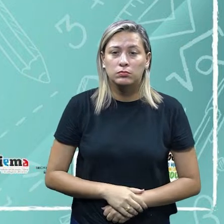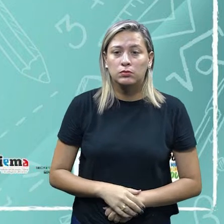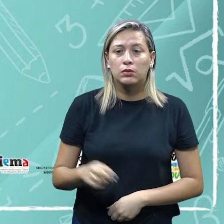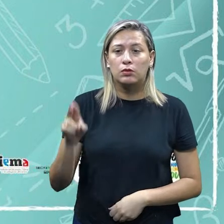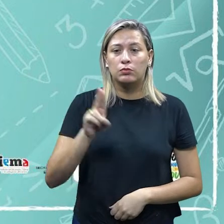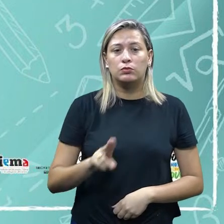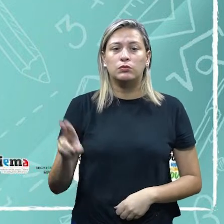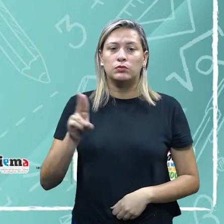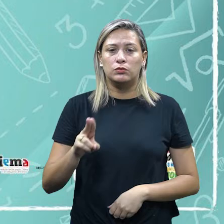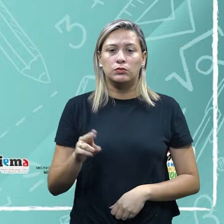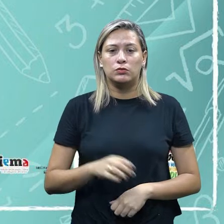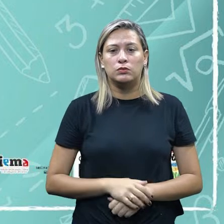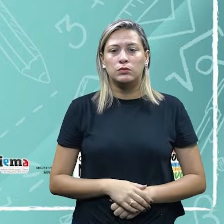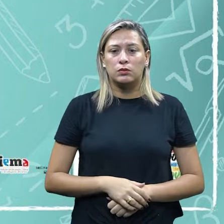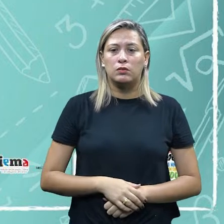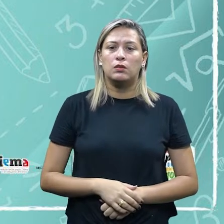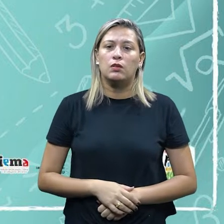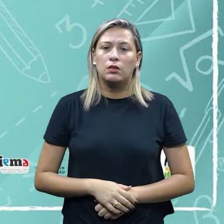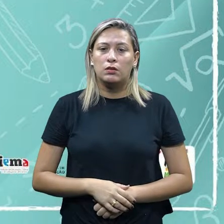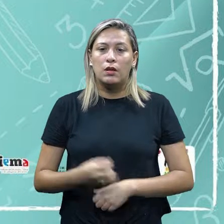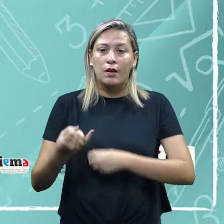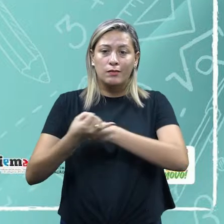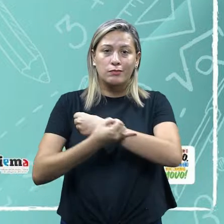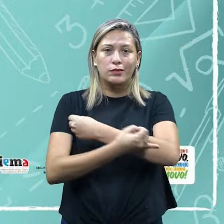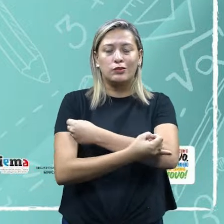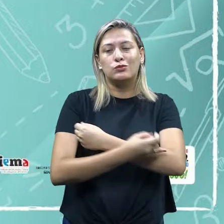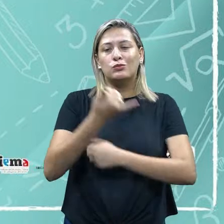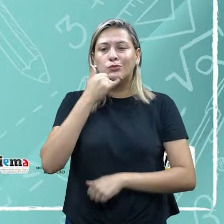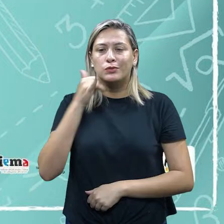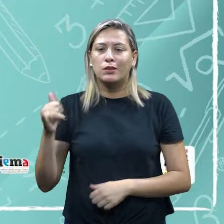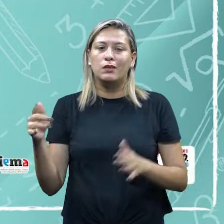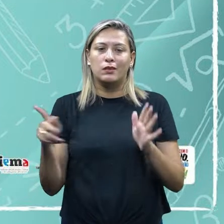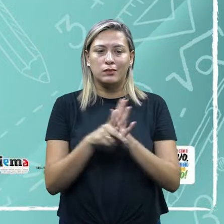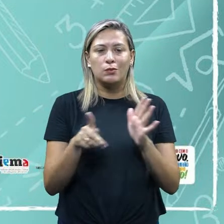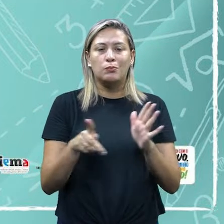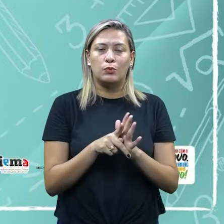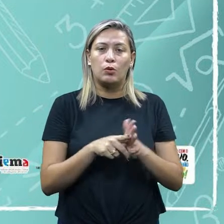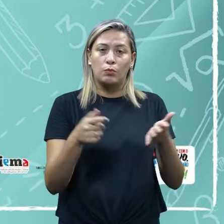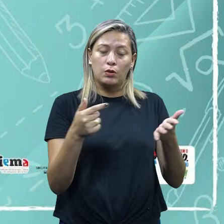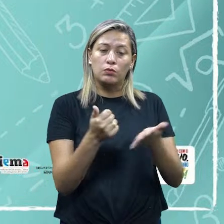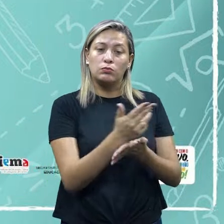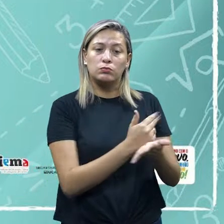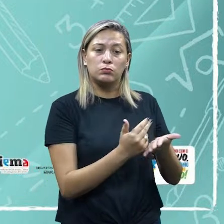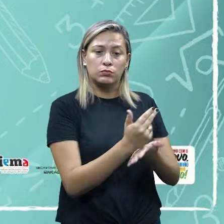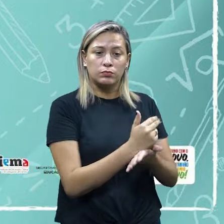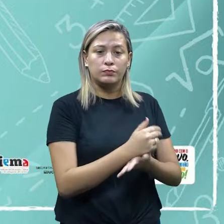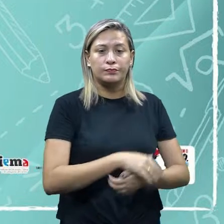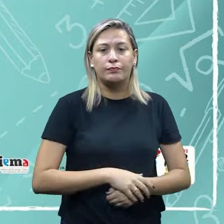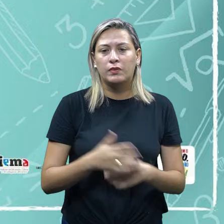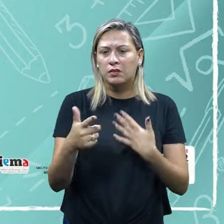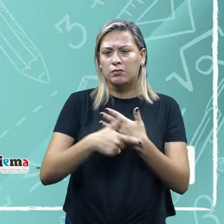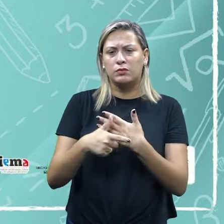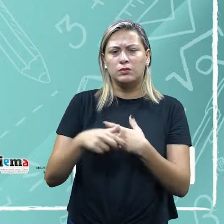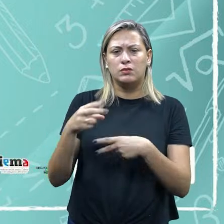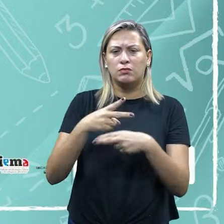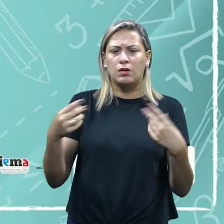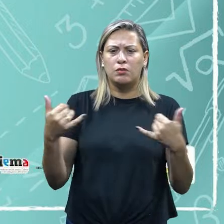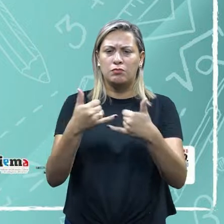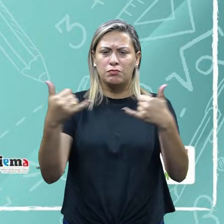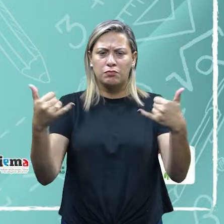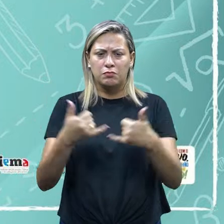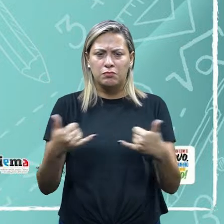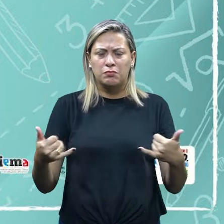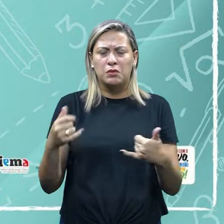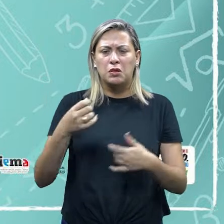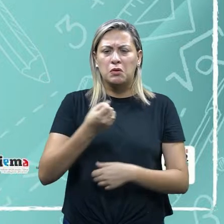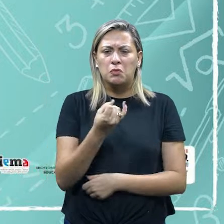da infraestrutura elétrica de plantas. E aí a gente tem as funcionalidades que vão incluir numeração de fios, identificação de